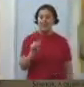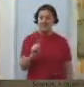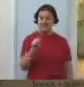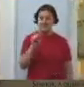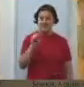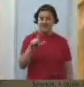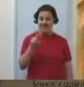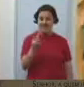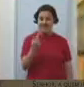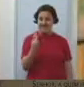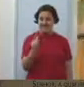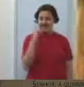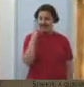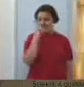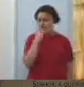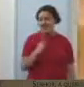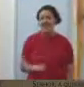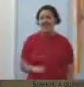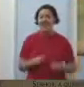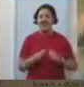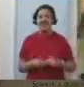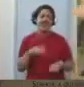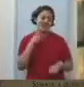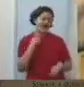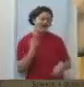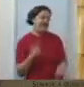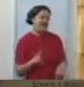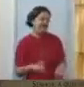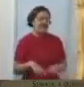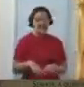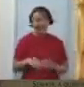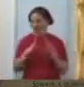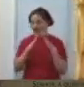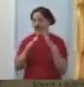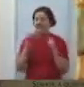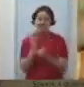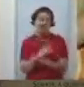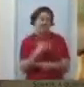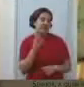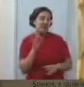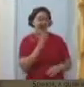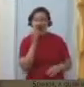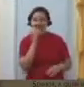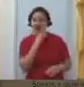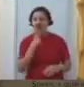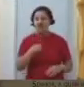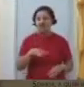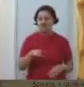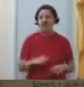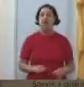boneca. E ele ficou insultando os outros dois irmãos. Aí, a minha casa já está pronta. Vamos, seus molenga.